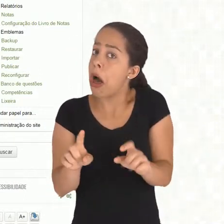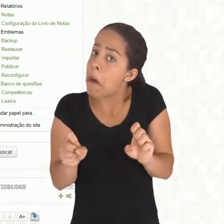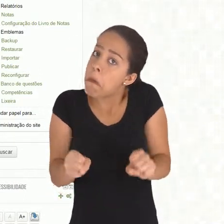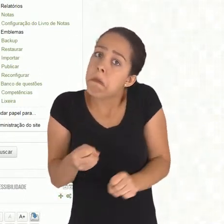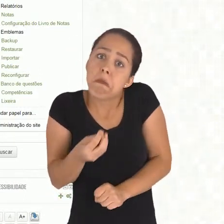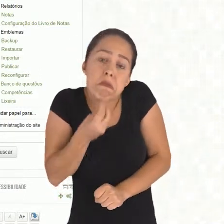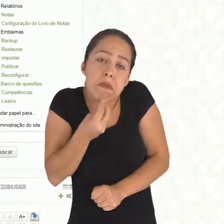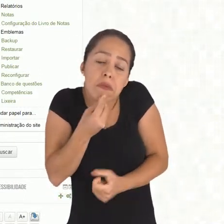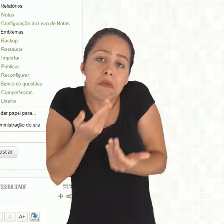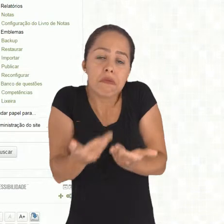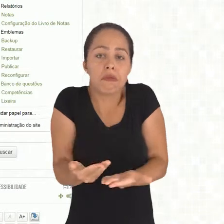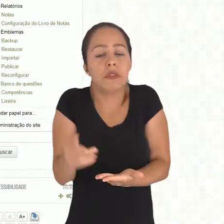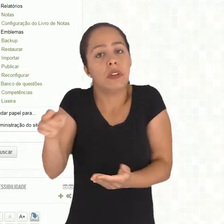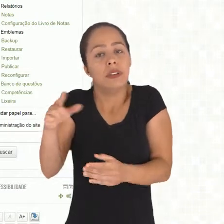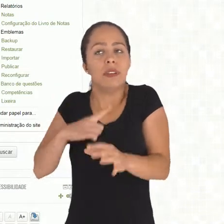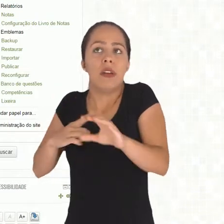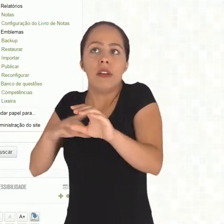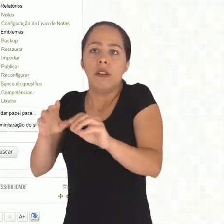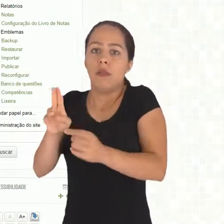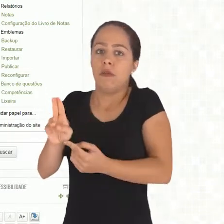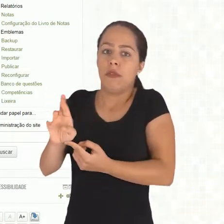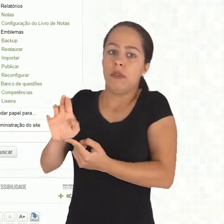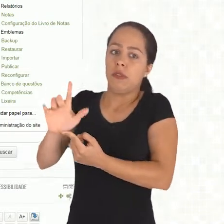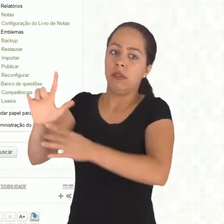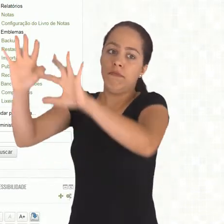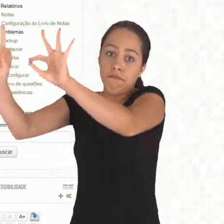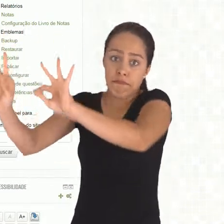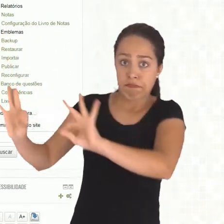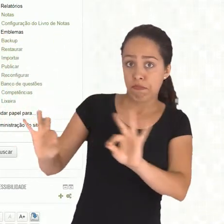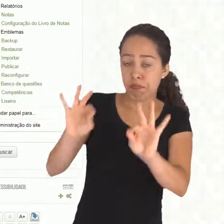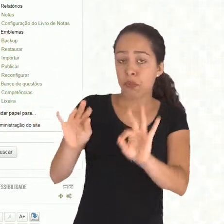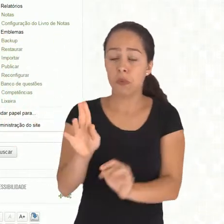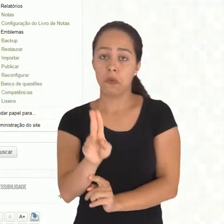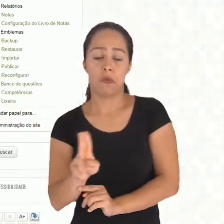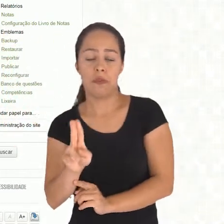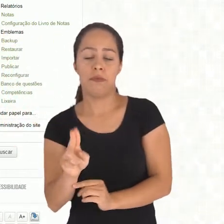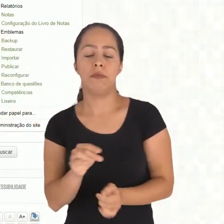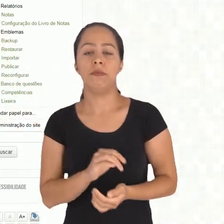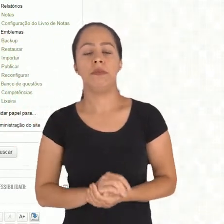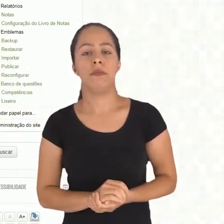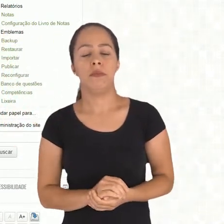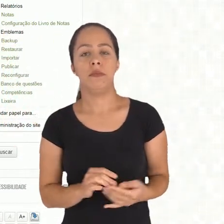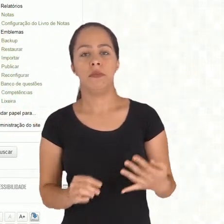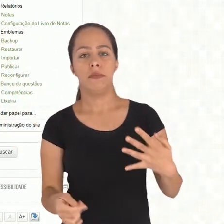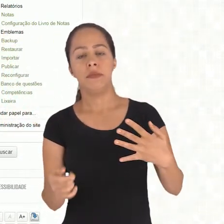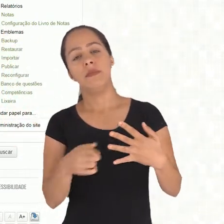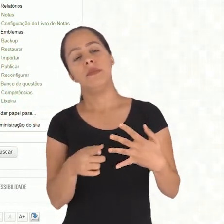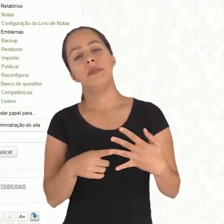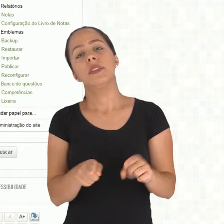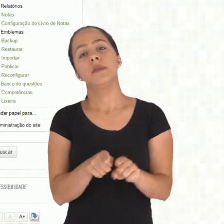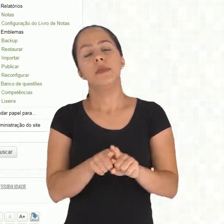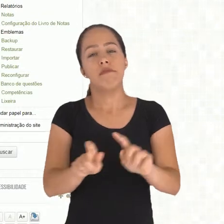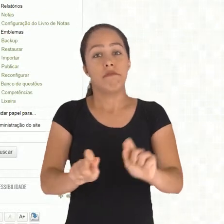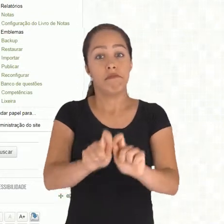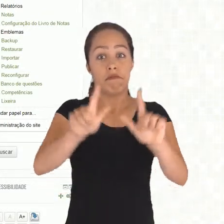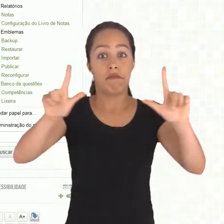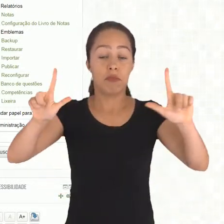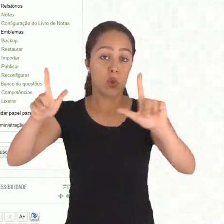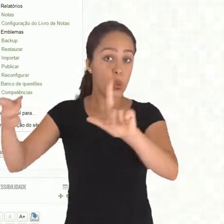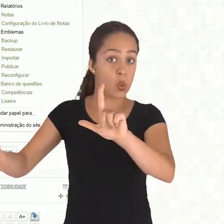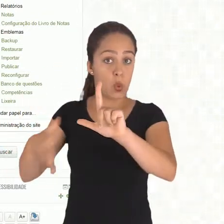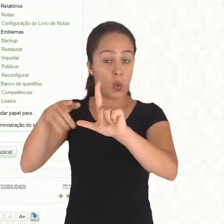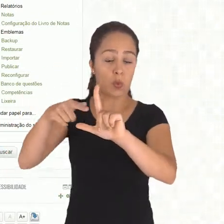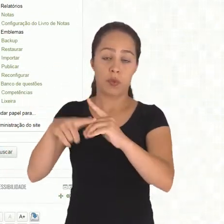URL ali para dentro de uma página, tá certo? Abrir nova janela, que é o jeito mais comum. Abrir, vai abrir na mesma janela,